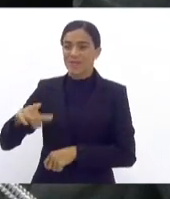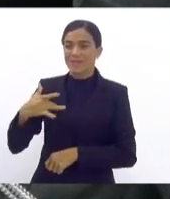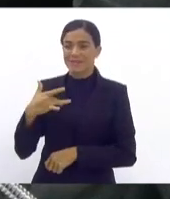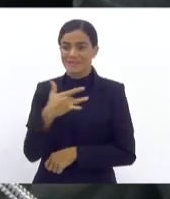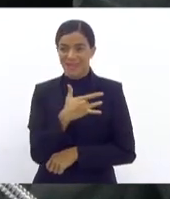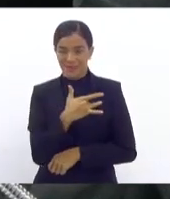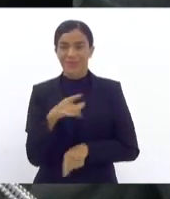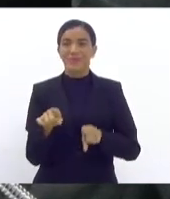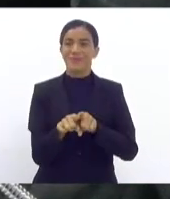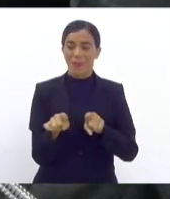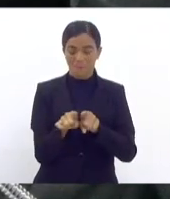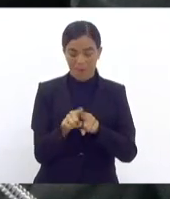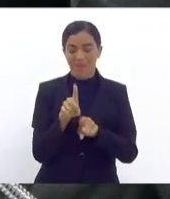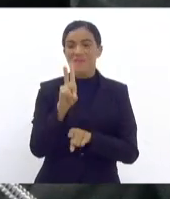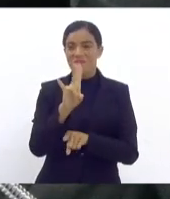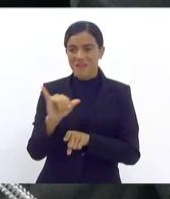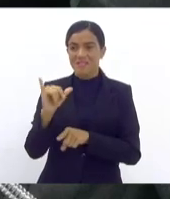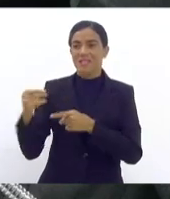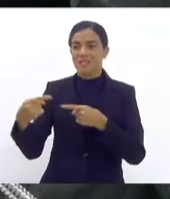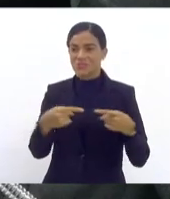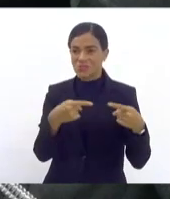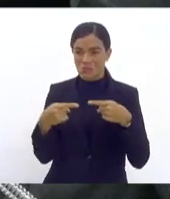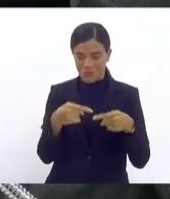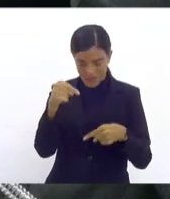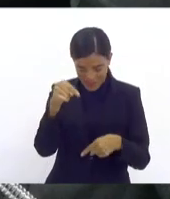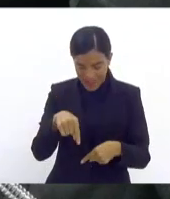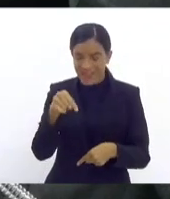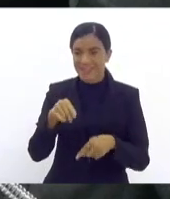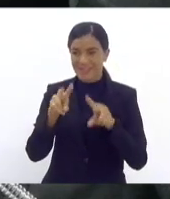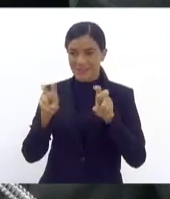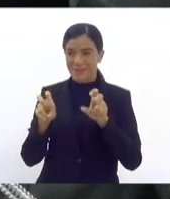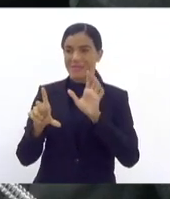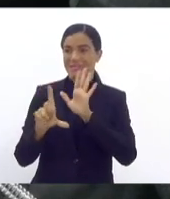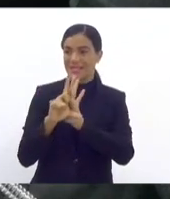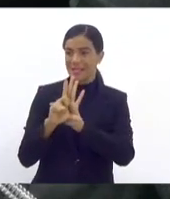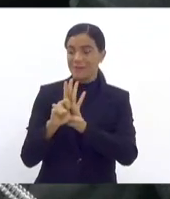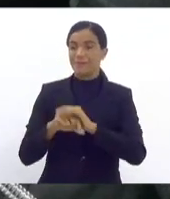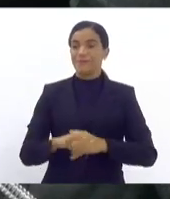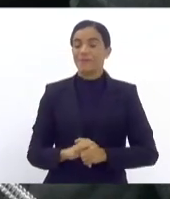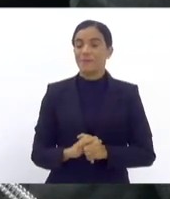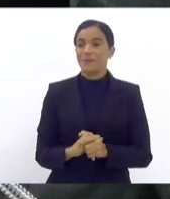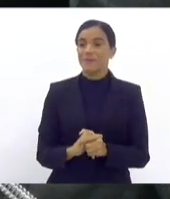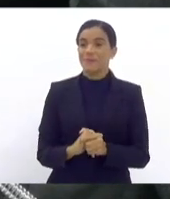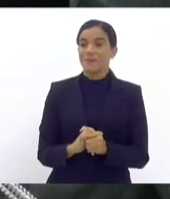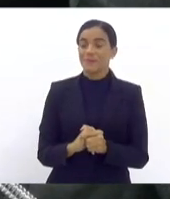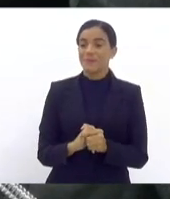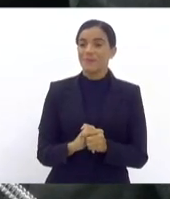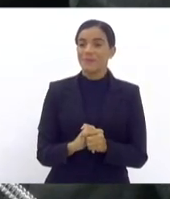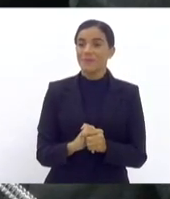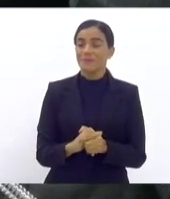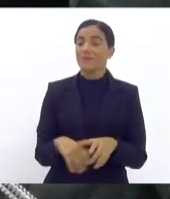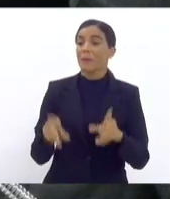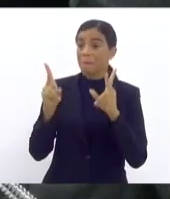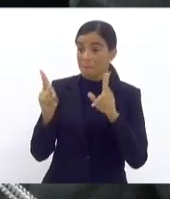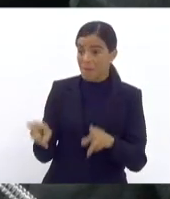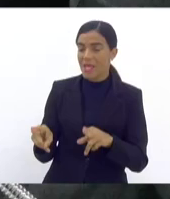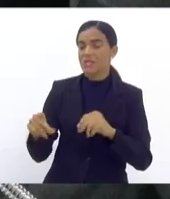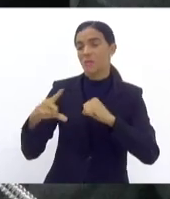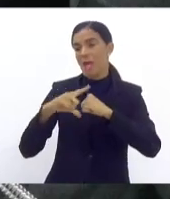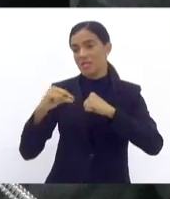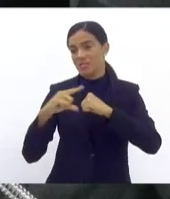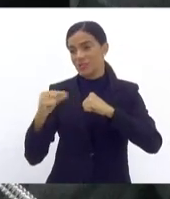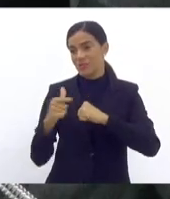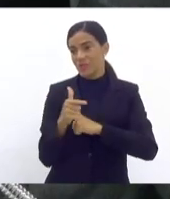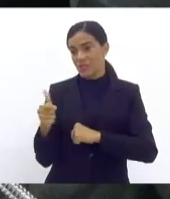será objeto dessa lei, que também fere o mesmo artigo 22, só que no